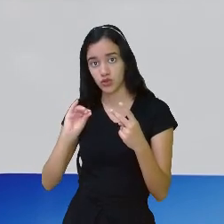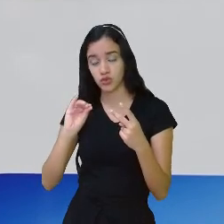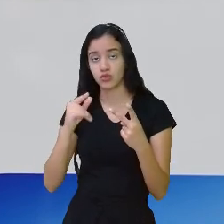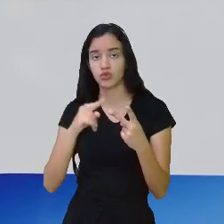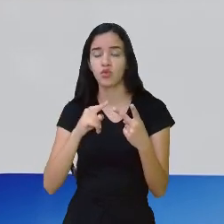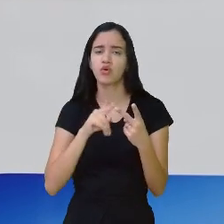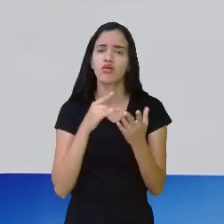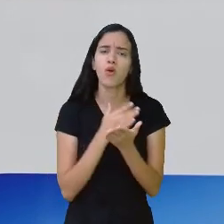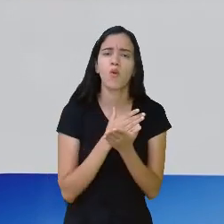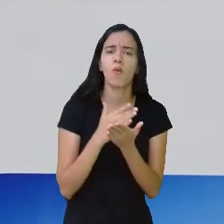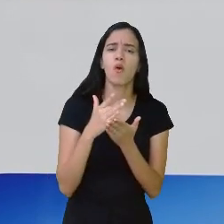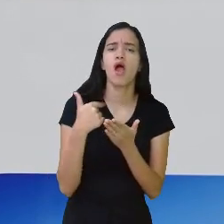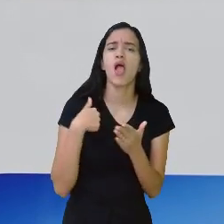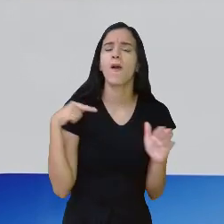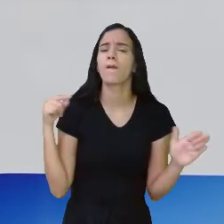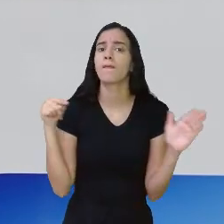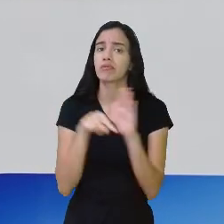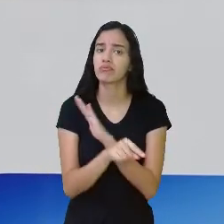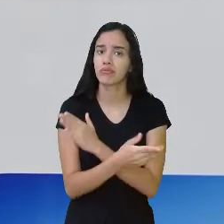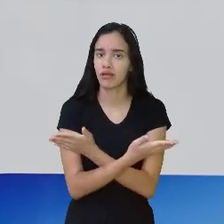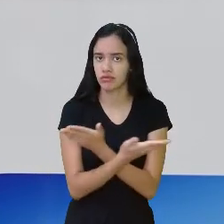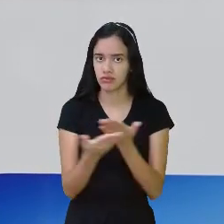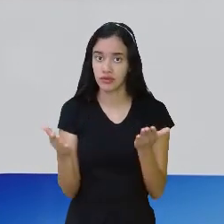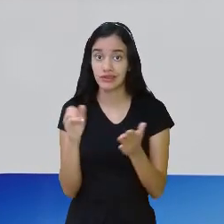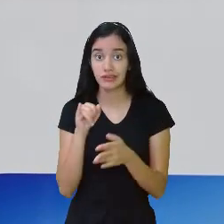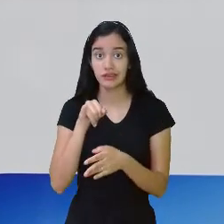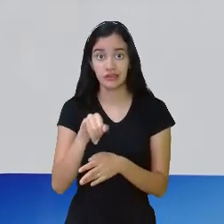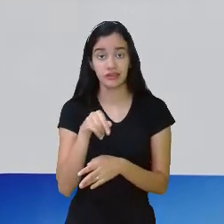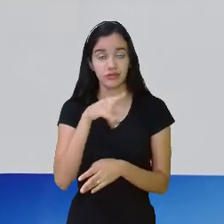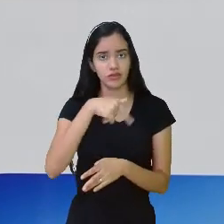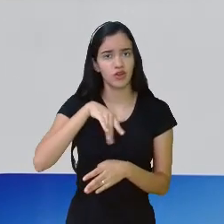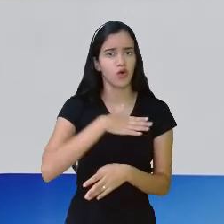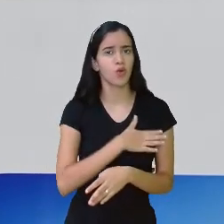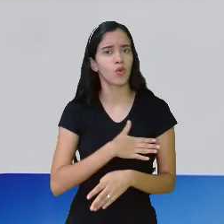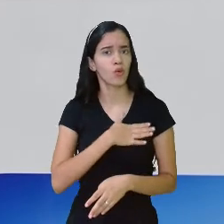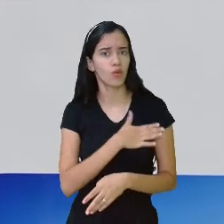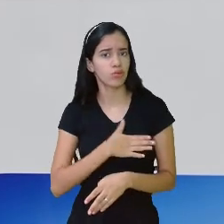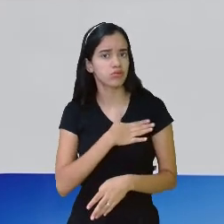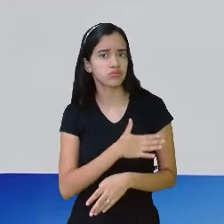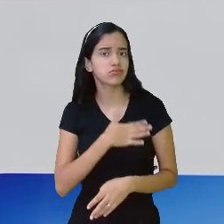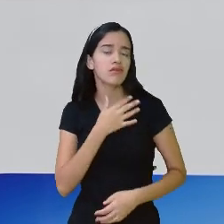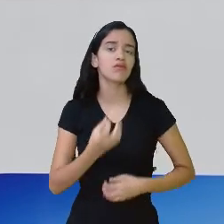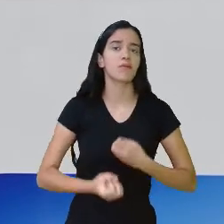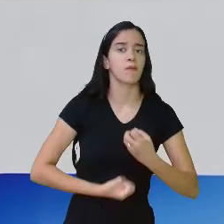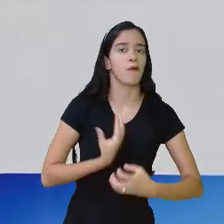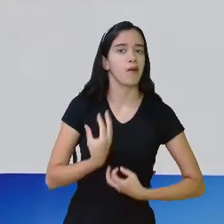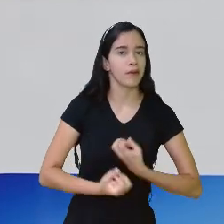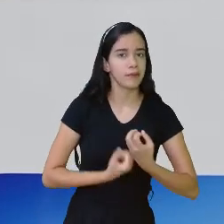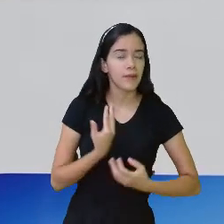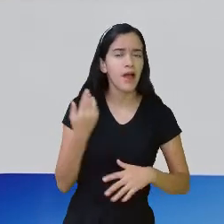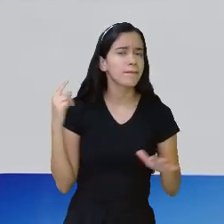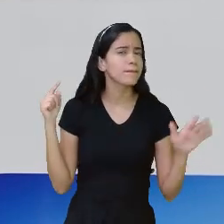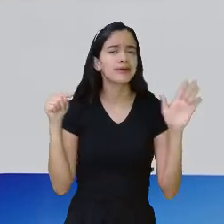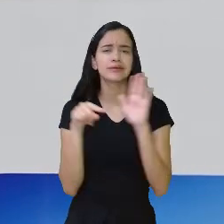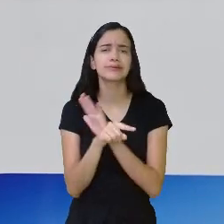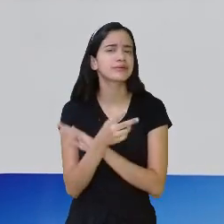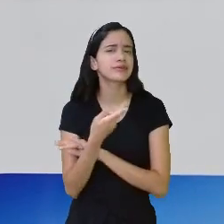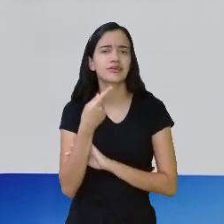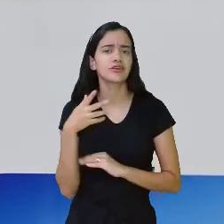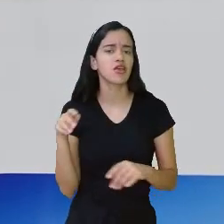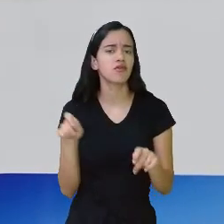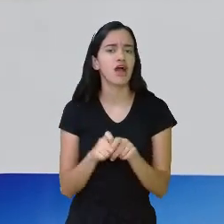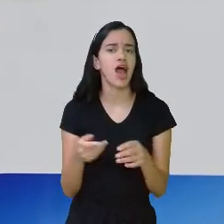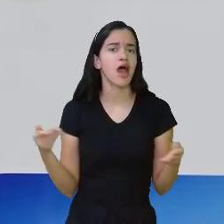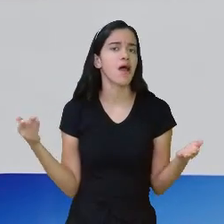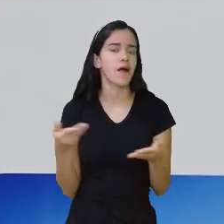Desde o início, eu perguntei a vocês se vocês gostavam de poemas. E aí, a pergunta que eu faço